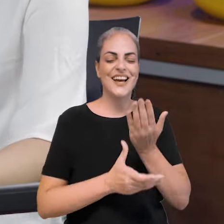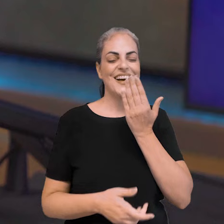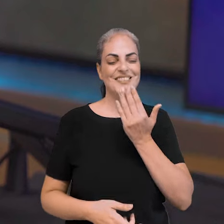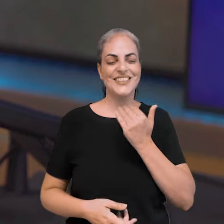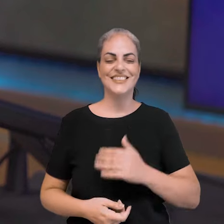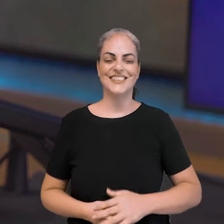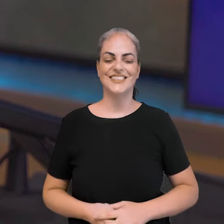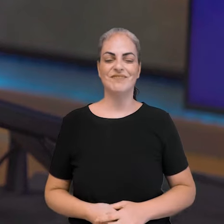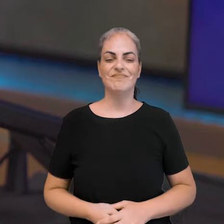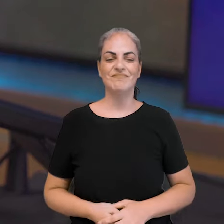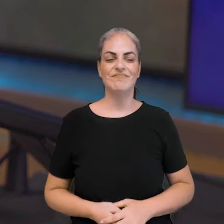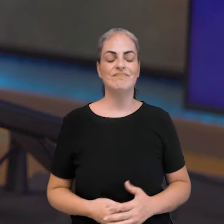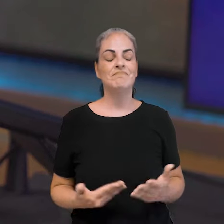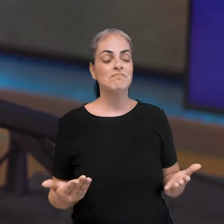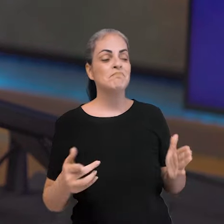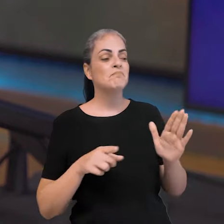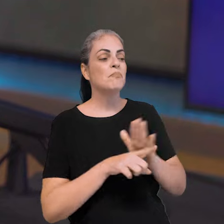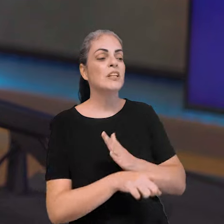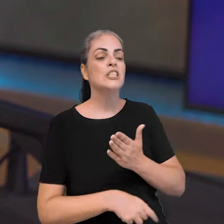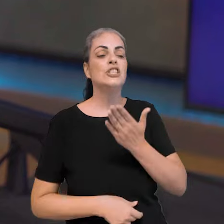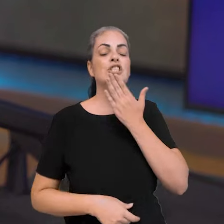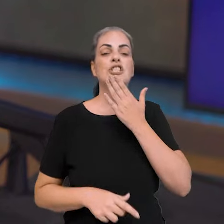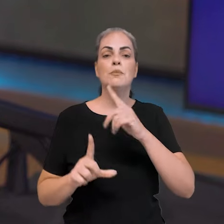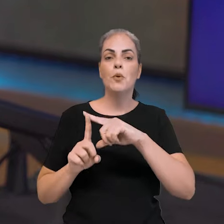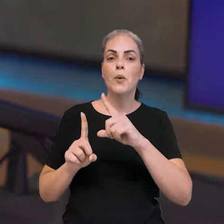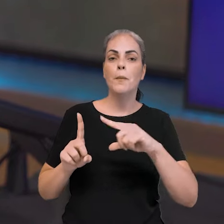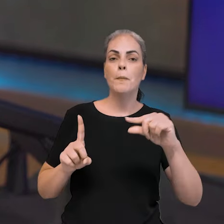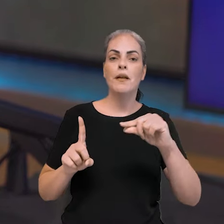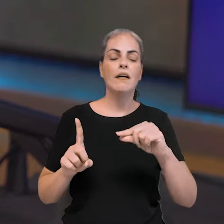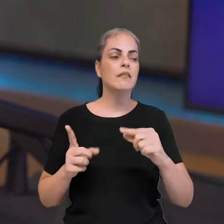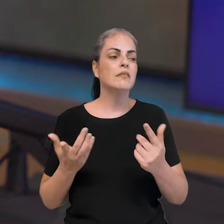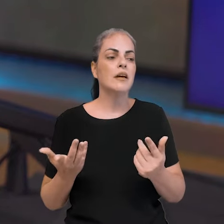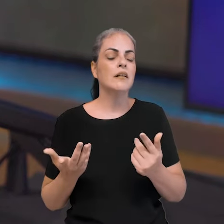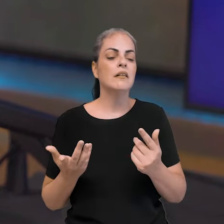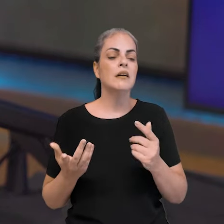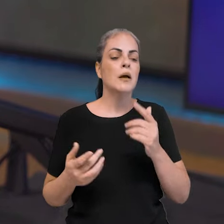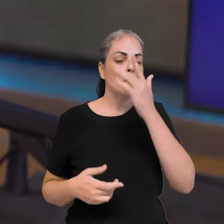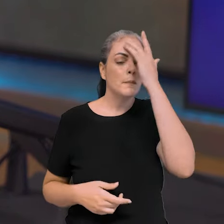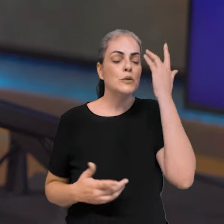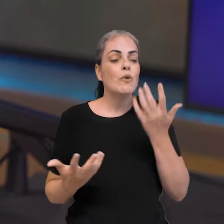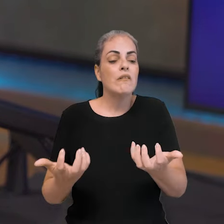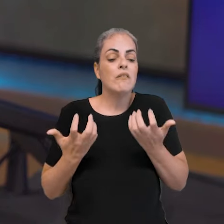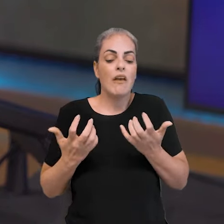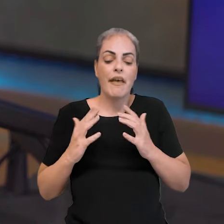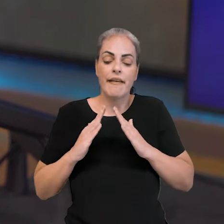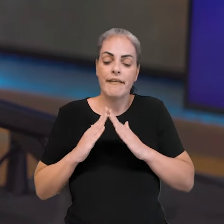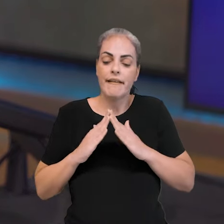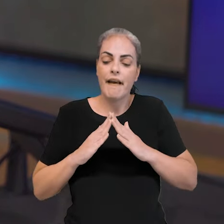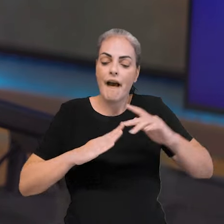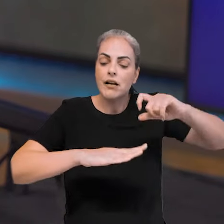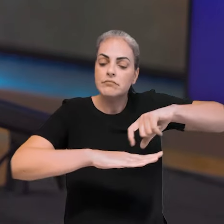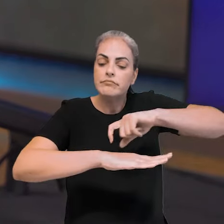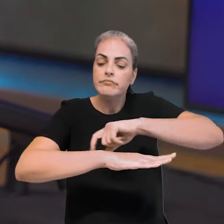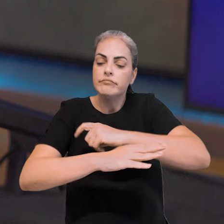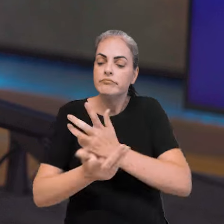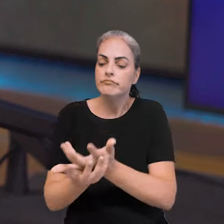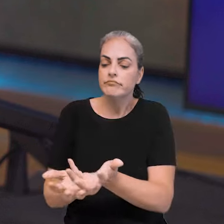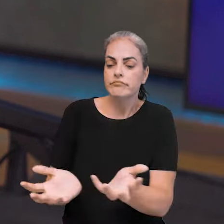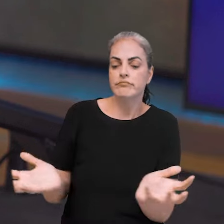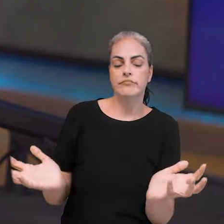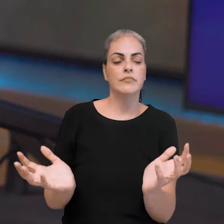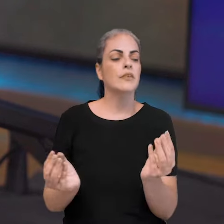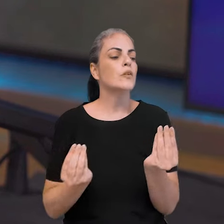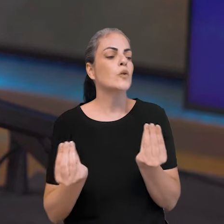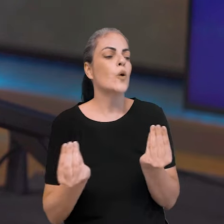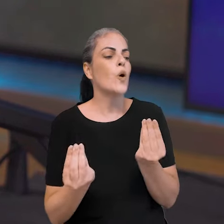alimentos. E que tipo de plantas são recomendadas para quem deseja começar uma horta agroecológica em casa? E como é que o agente